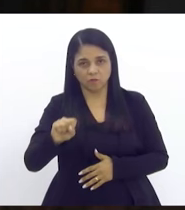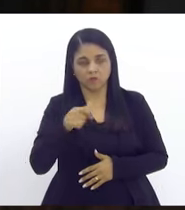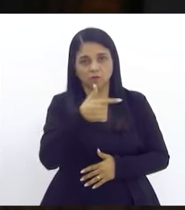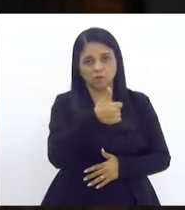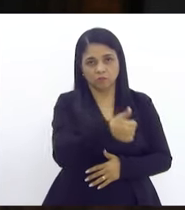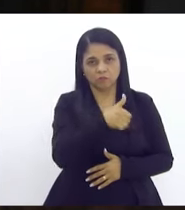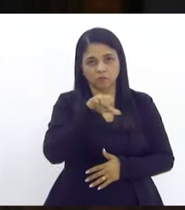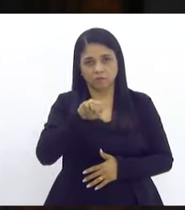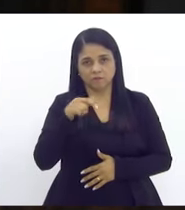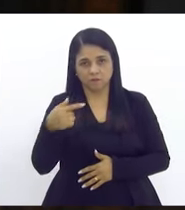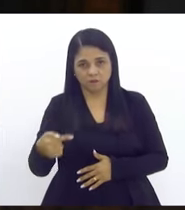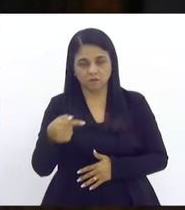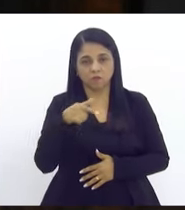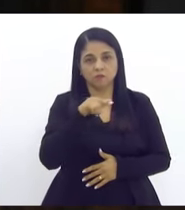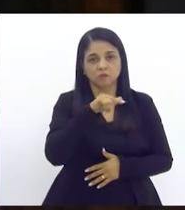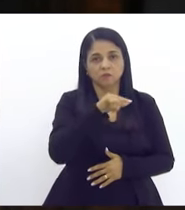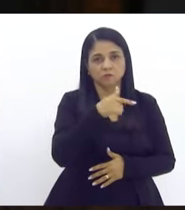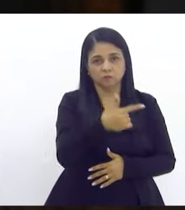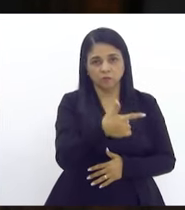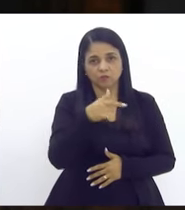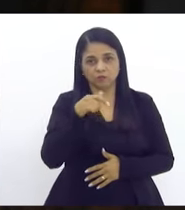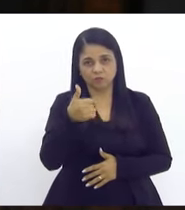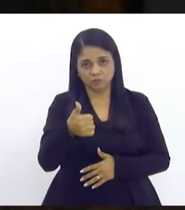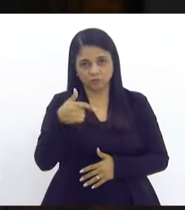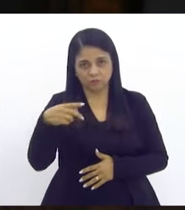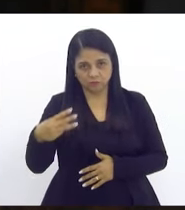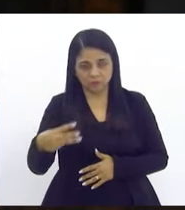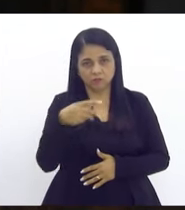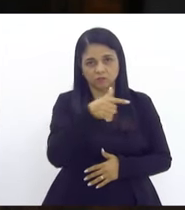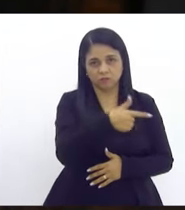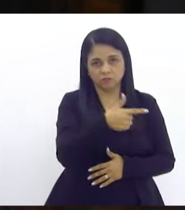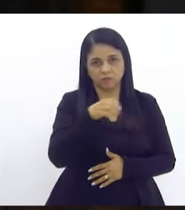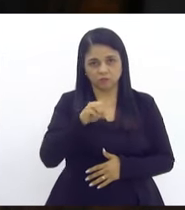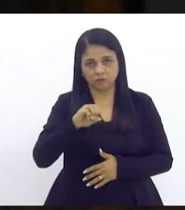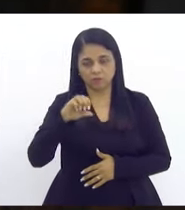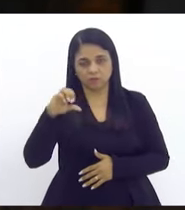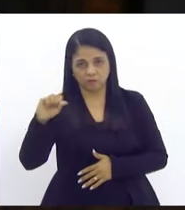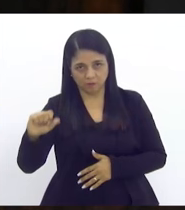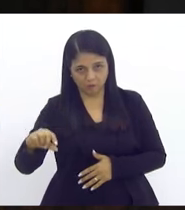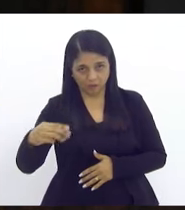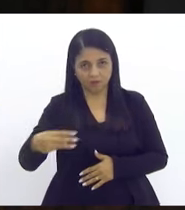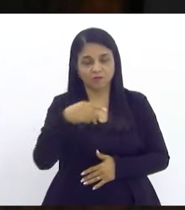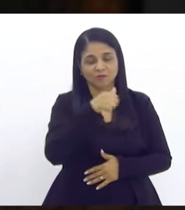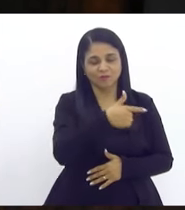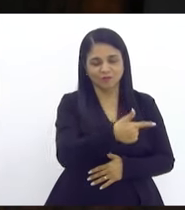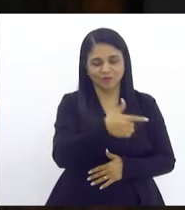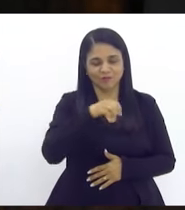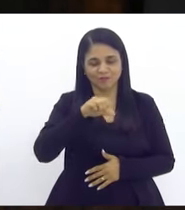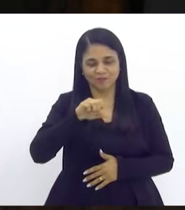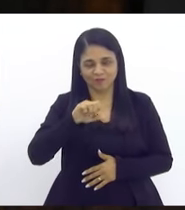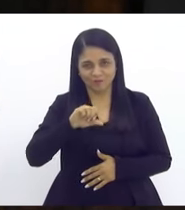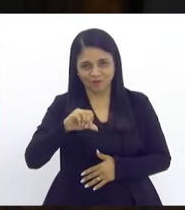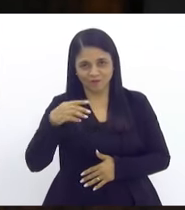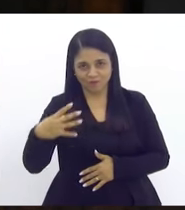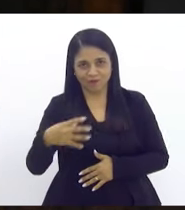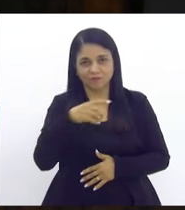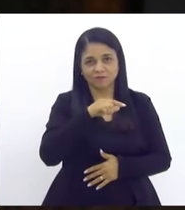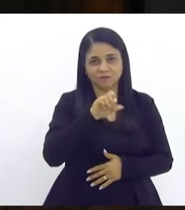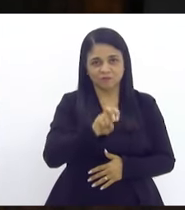197, 213, 283, 393, 394,